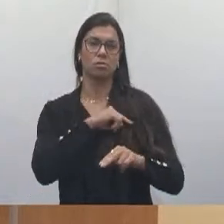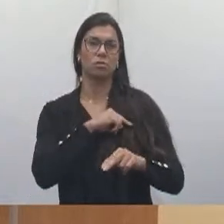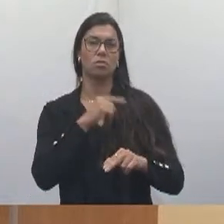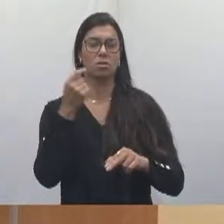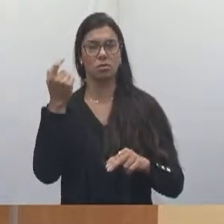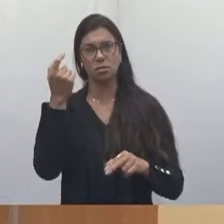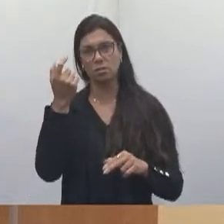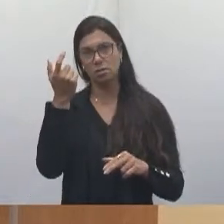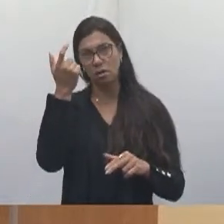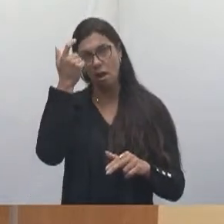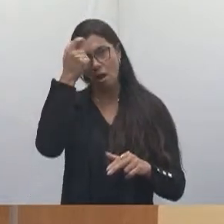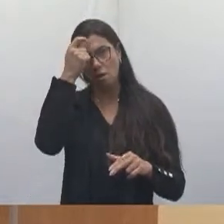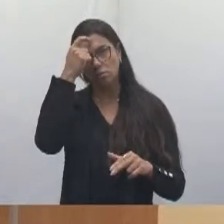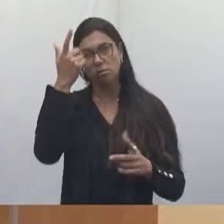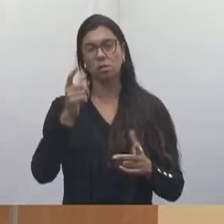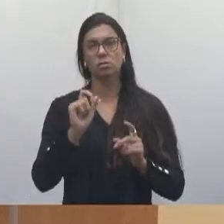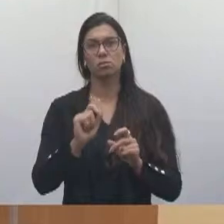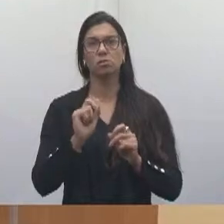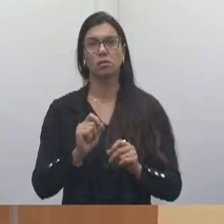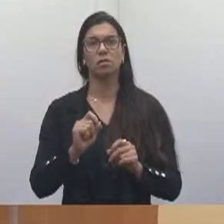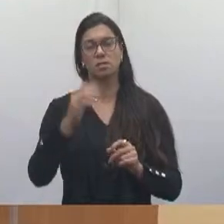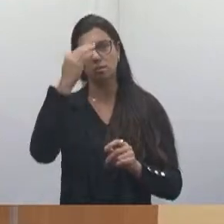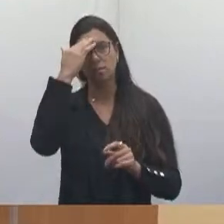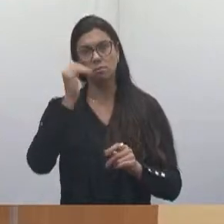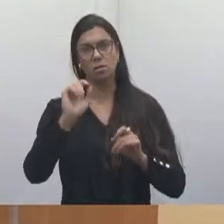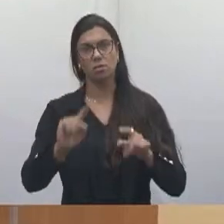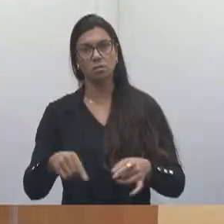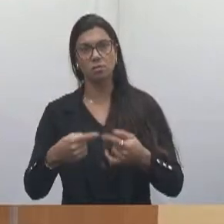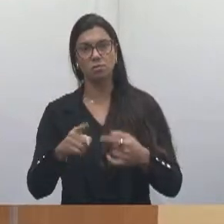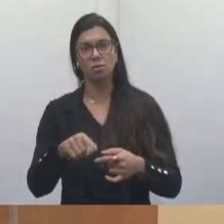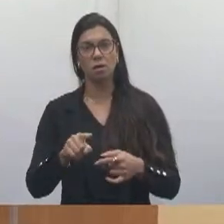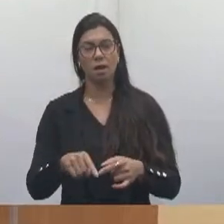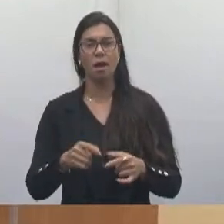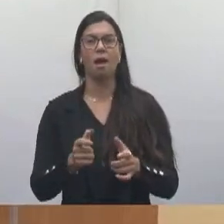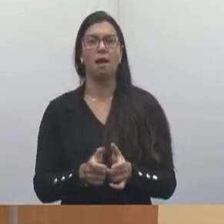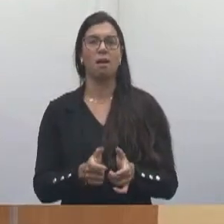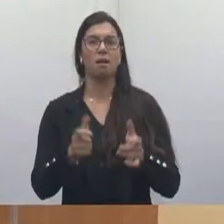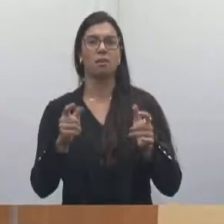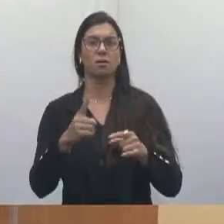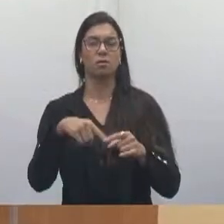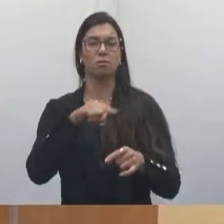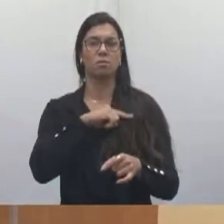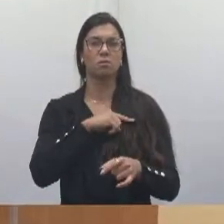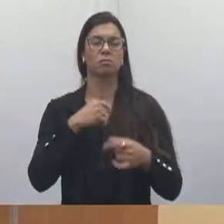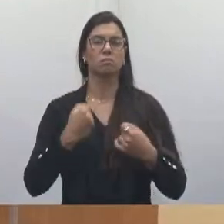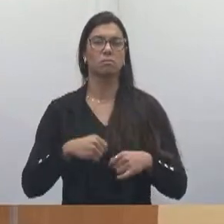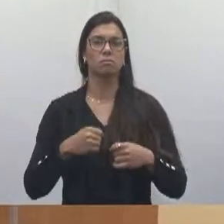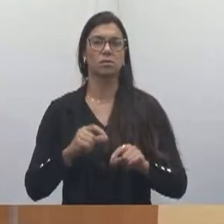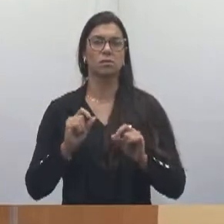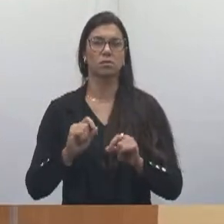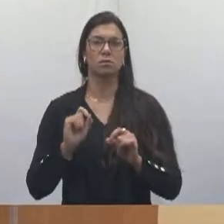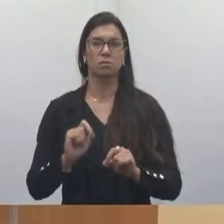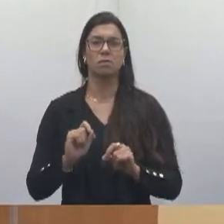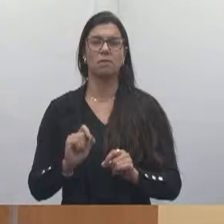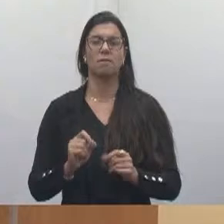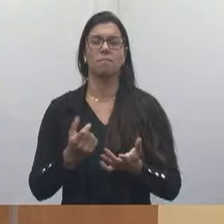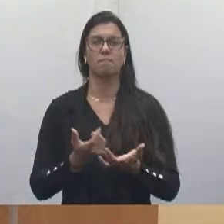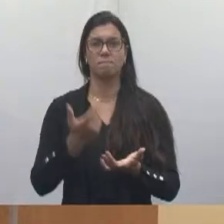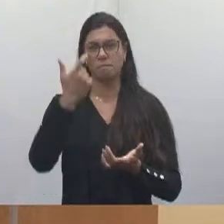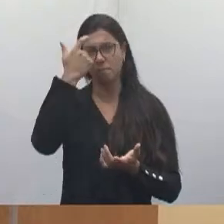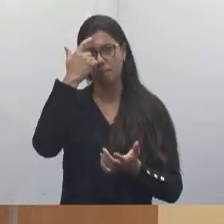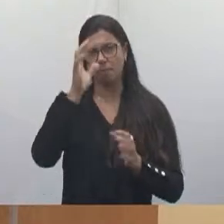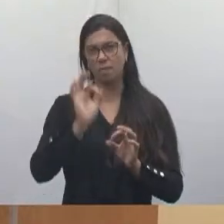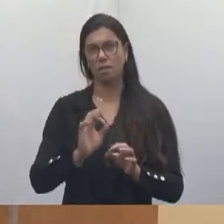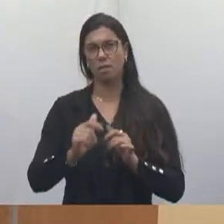conscientes de saber que o desafio é grande, que a população está crescendo e nós precisamos precisamos ter a cabeça, ter o discernimento